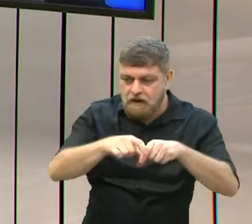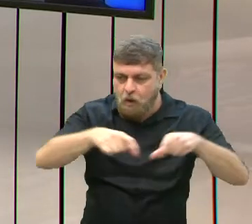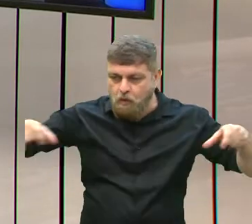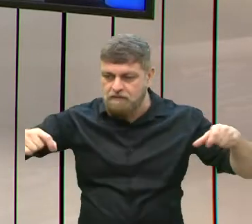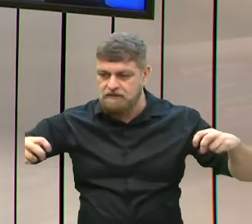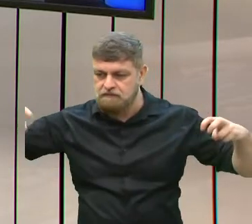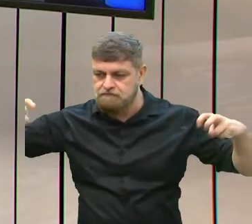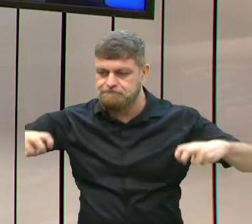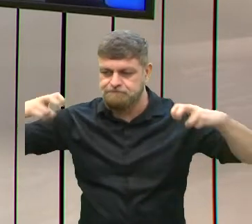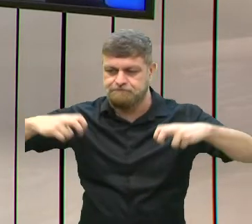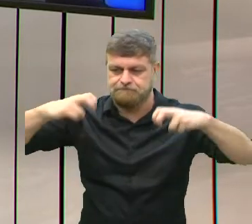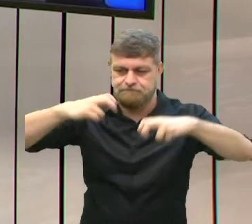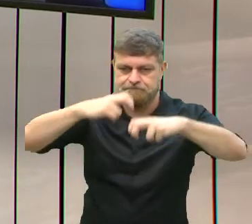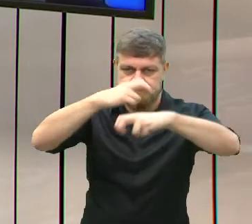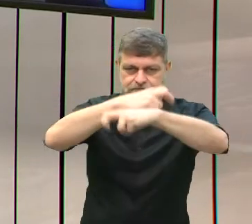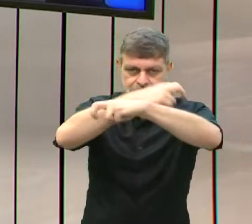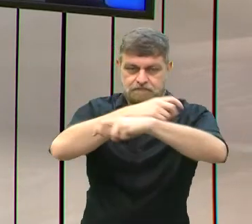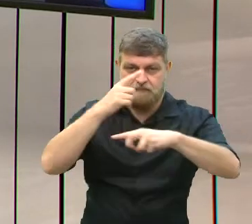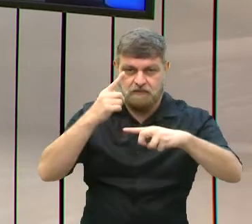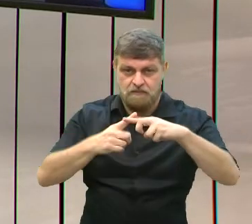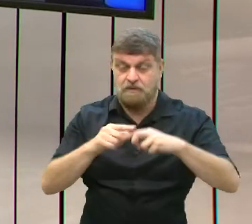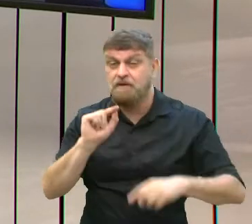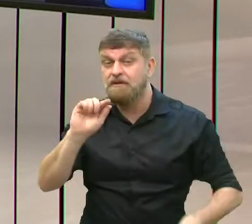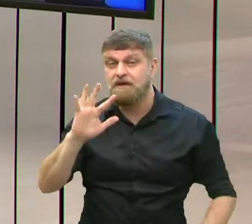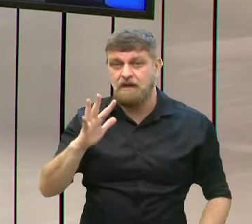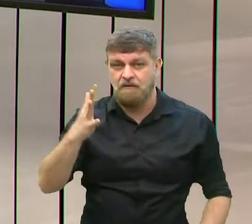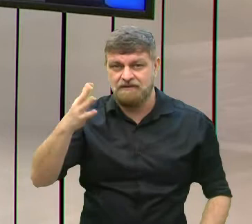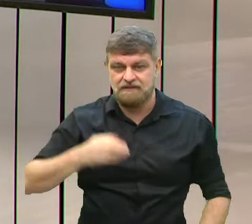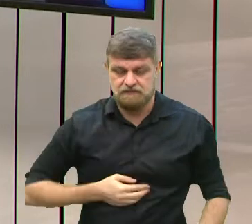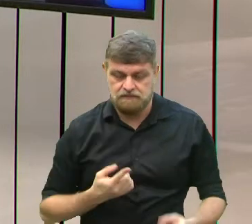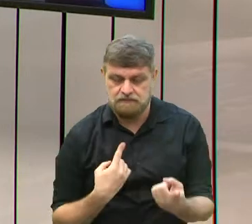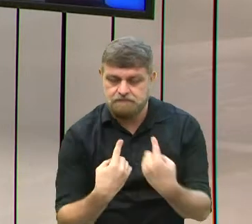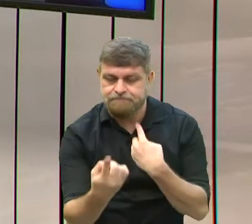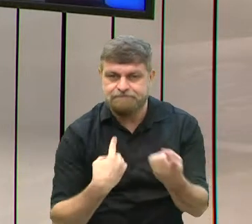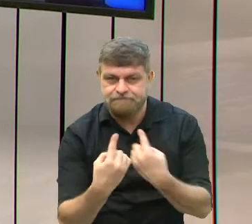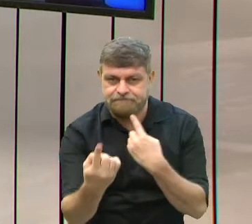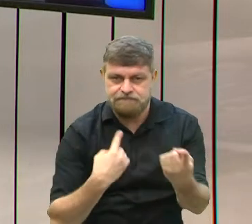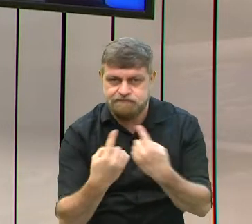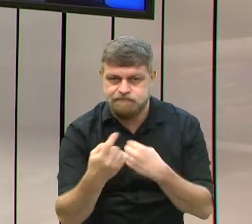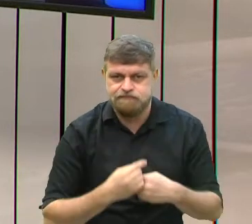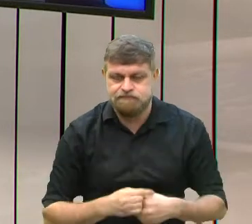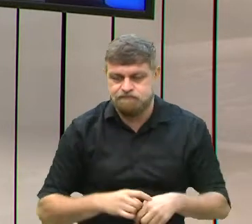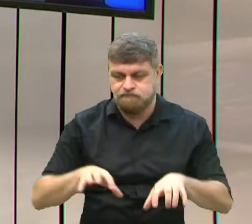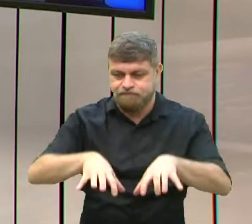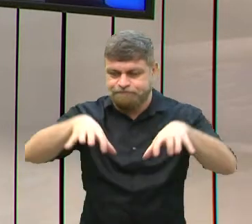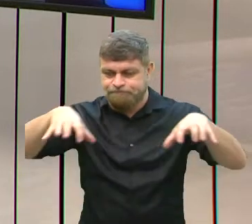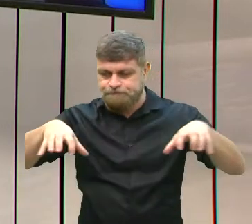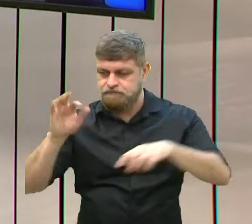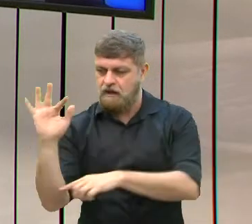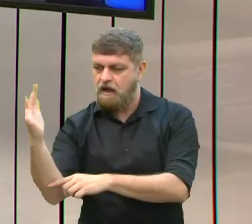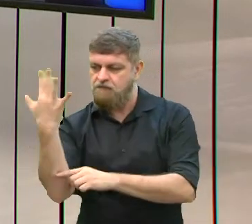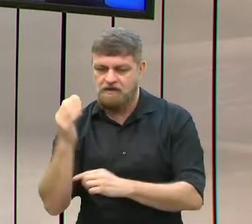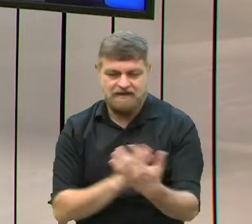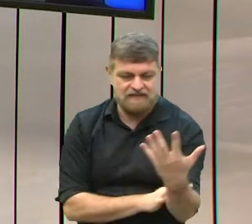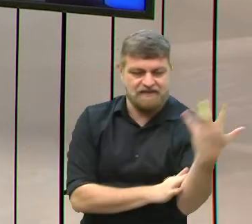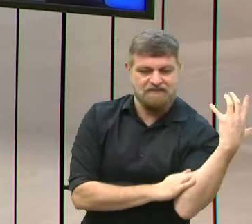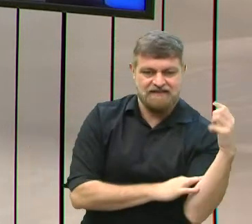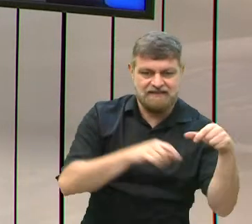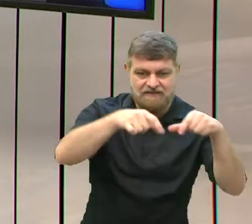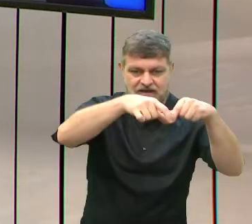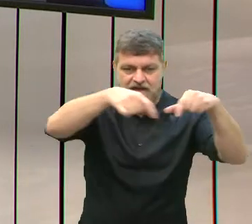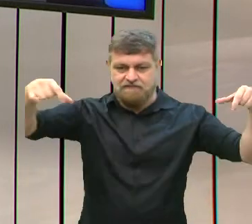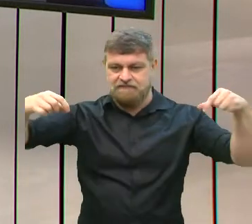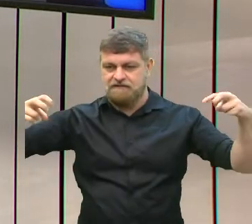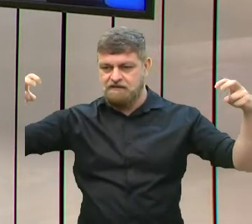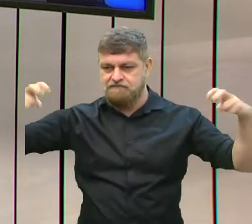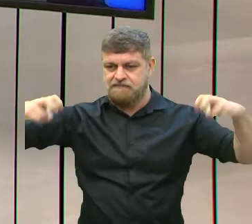que essa passagem ocorra, porque a rodovia é considerada uma barreira, né, Denise? Então, para evitar